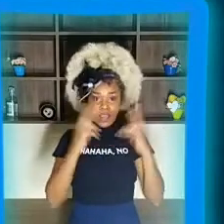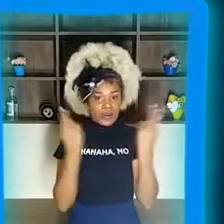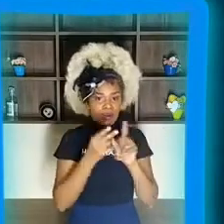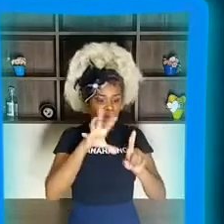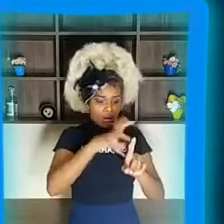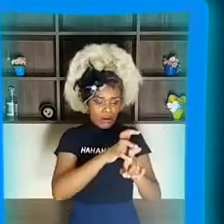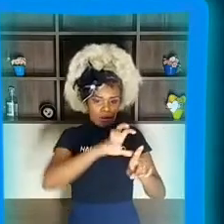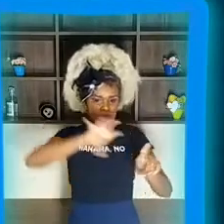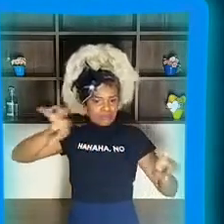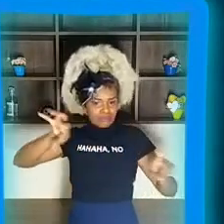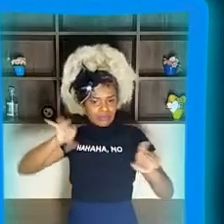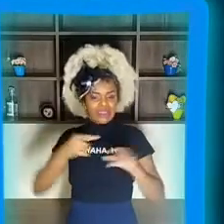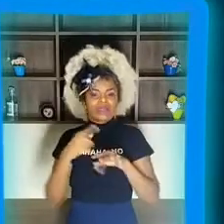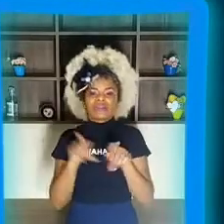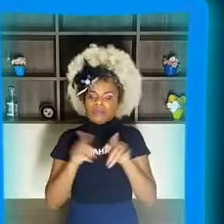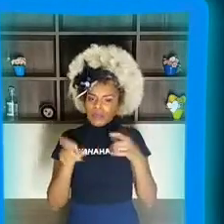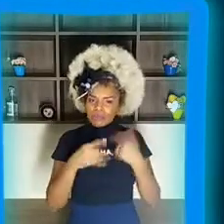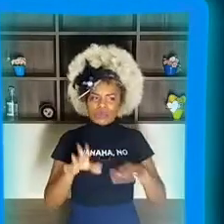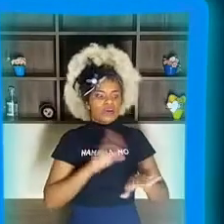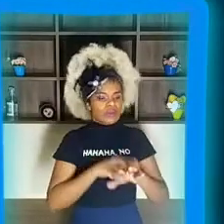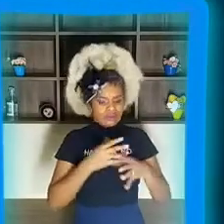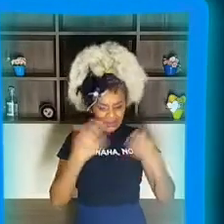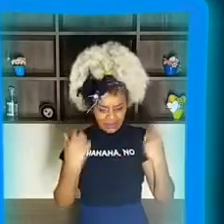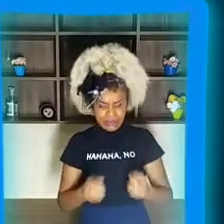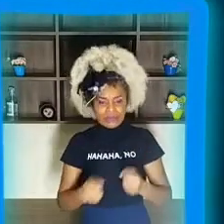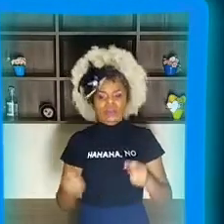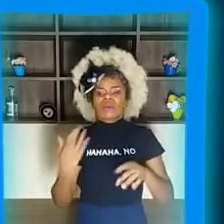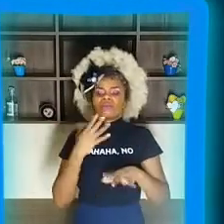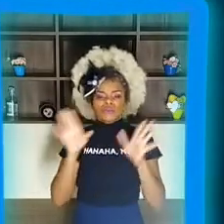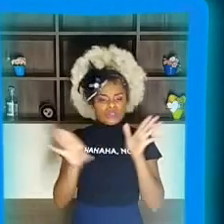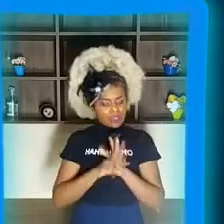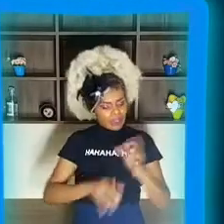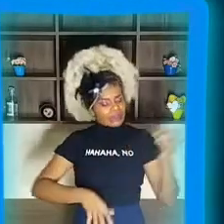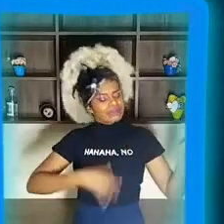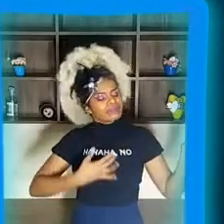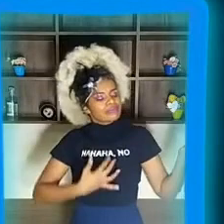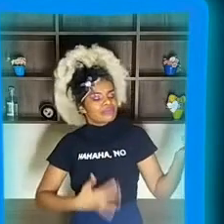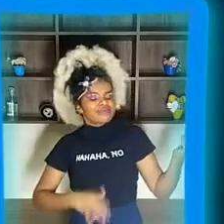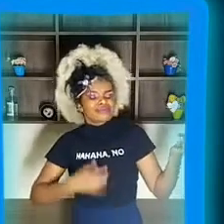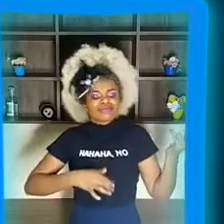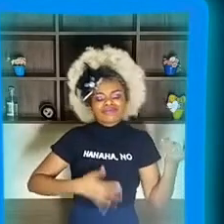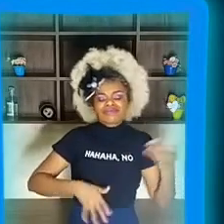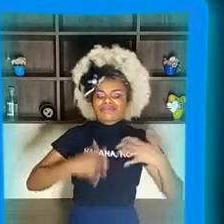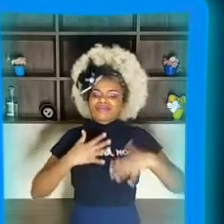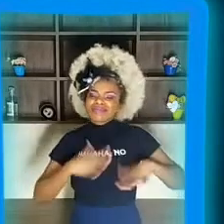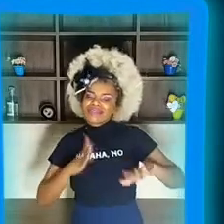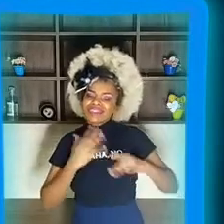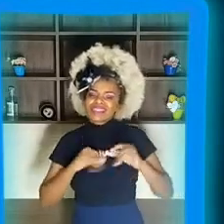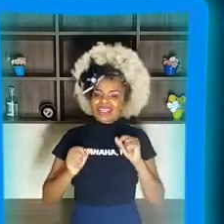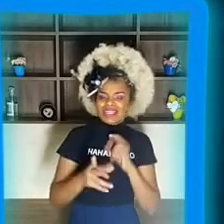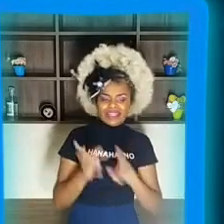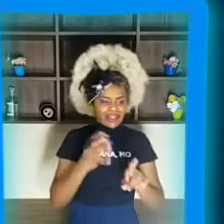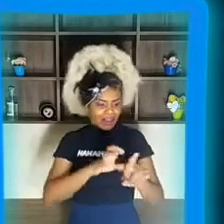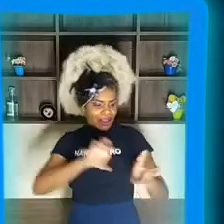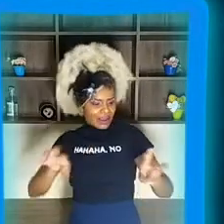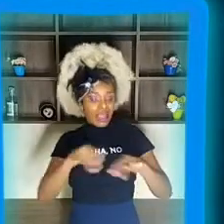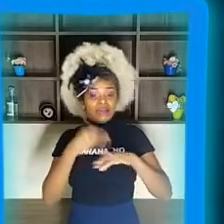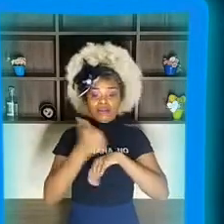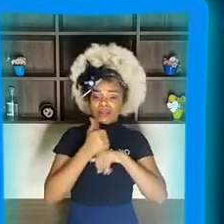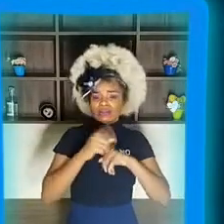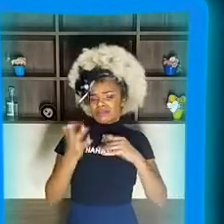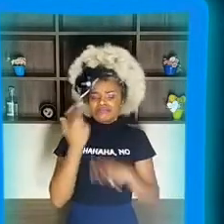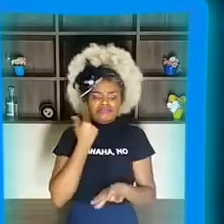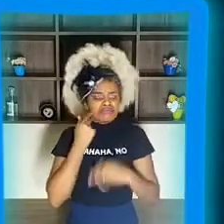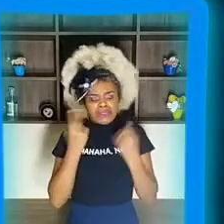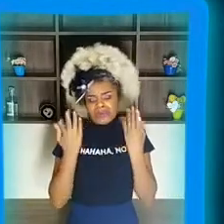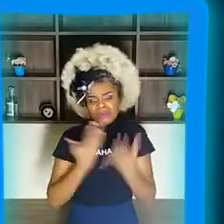né? Na hora que a reunião dá aquele clima meio pesado, entra alguém que faz um violãozinho bem suave, uma musiquinha assim. Então, isso tornou esse processo muito natural,